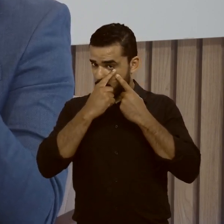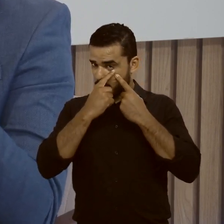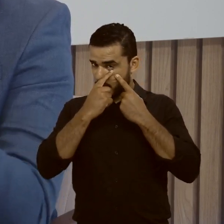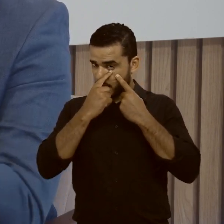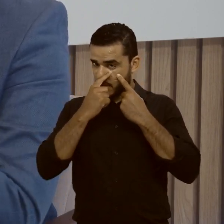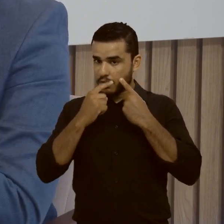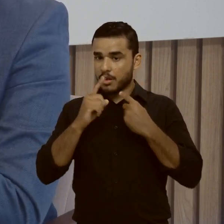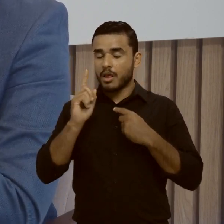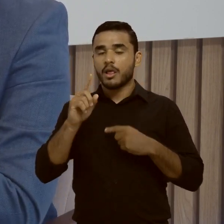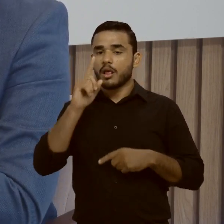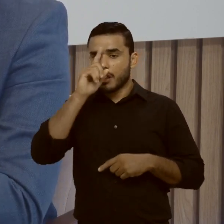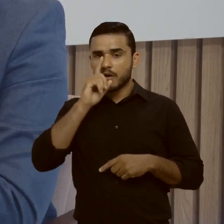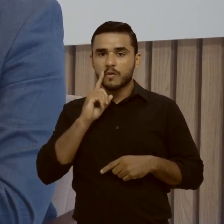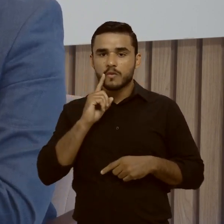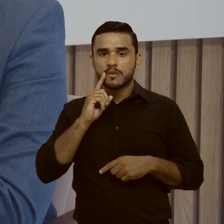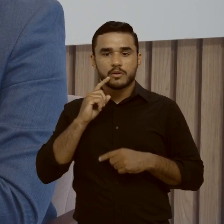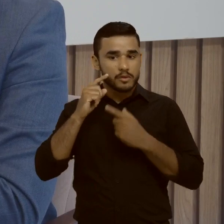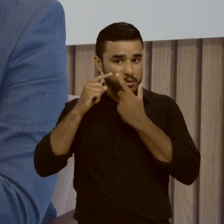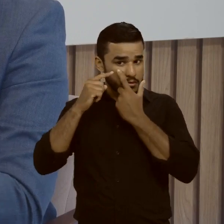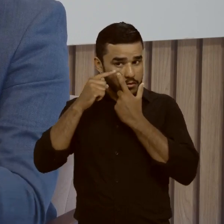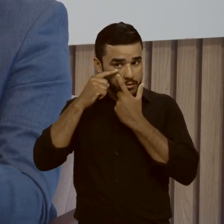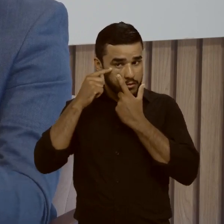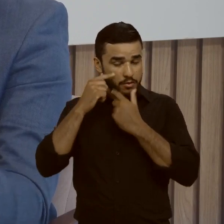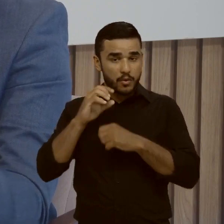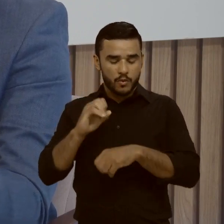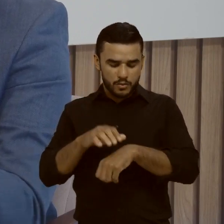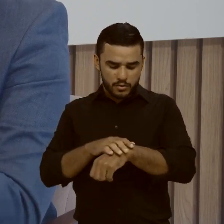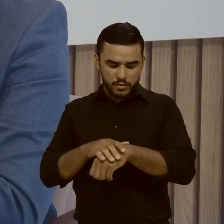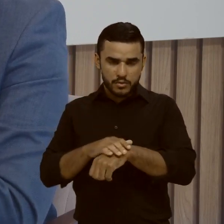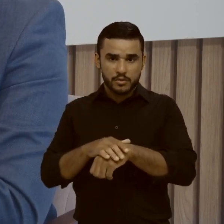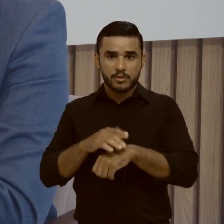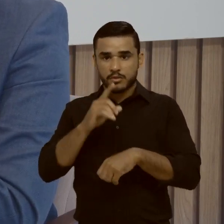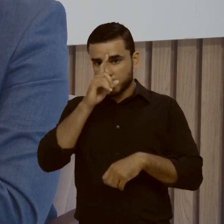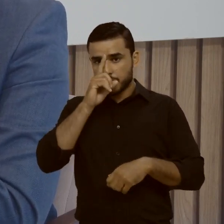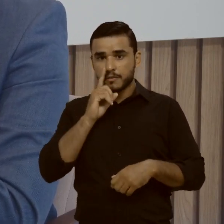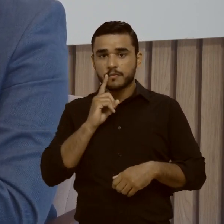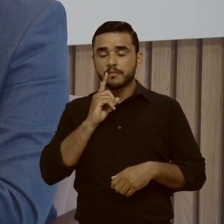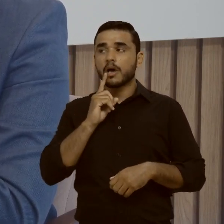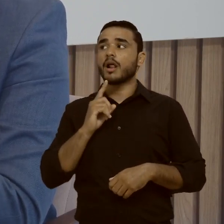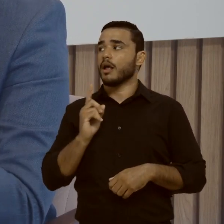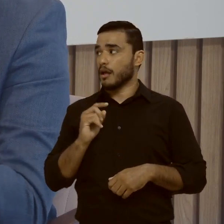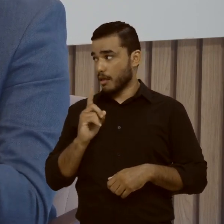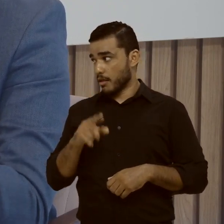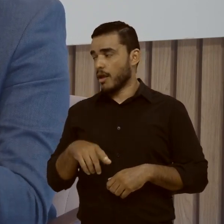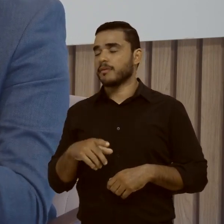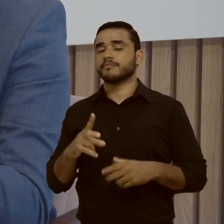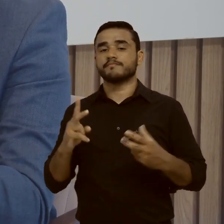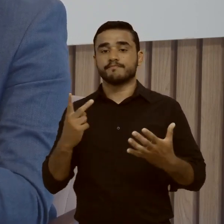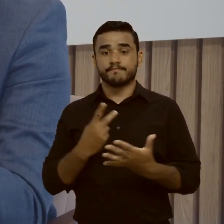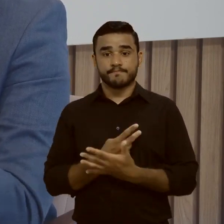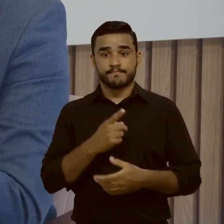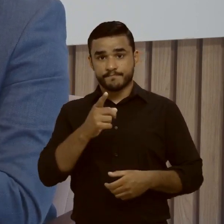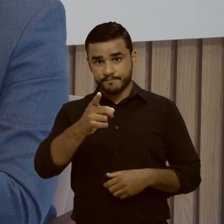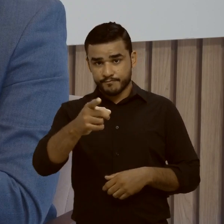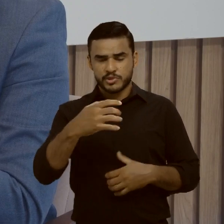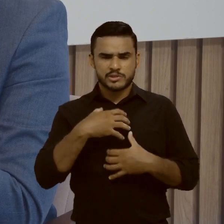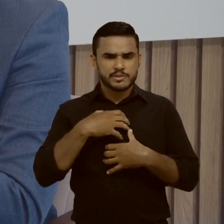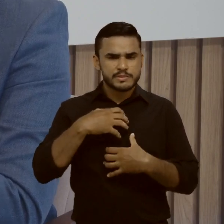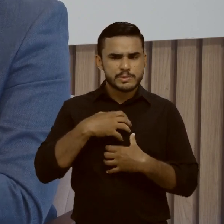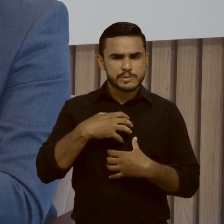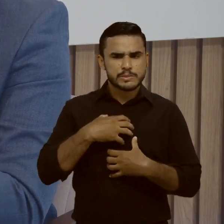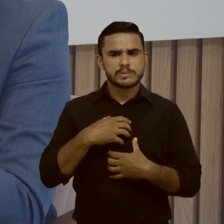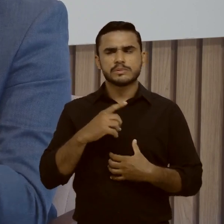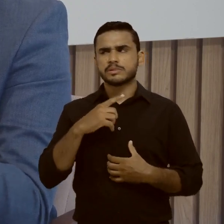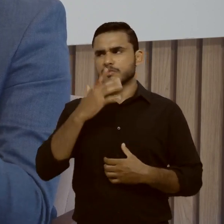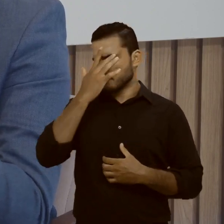esclera conjuntival, na pele, que é o que a gente chama de icterícia. Tá? Se você que está em casa,